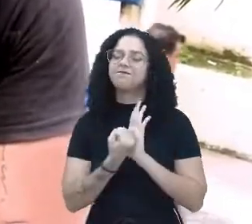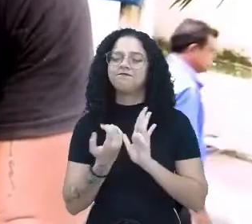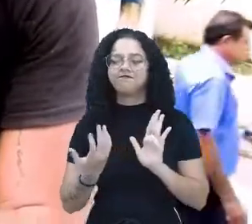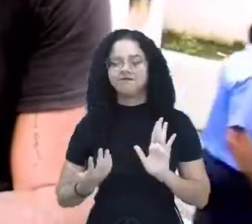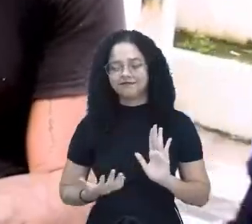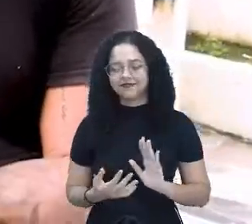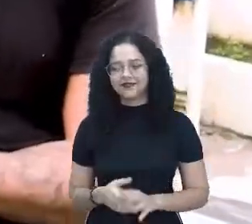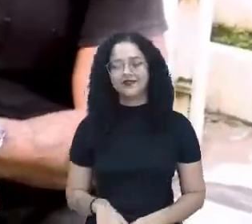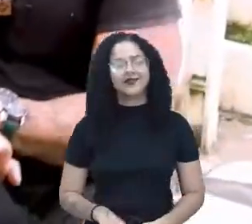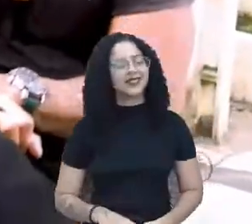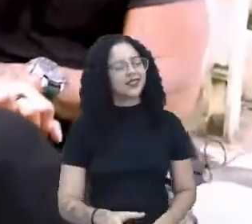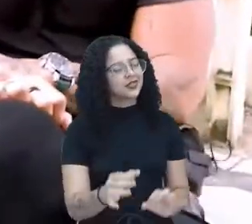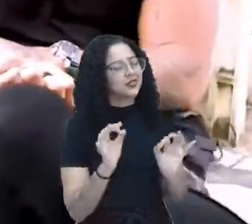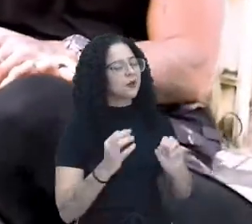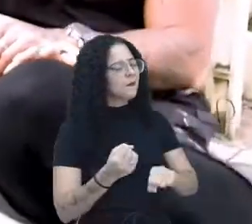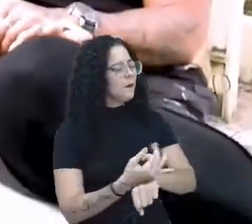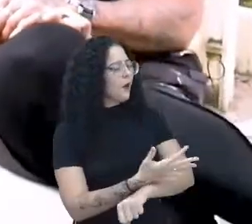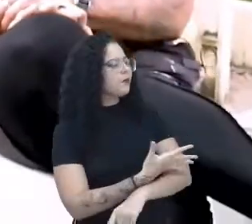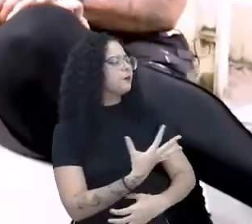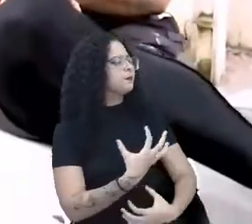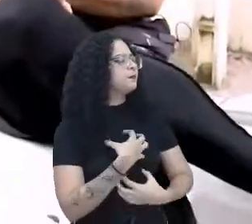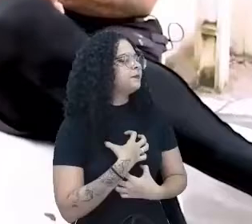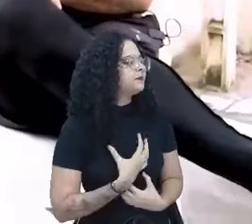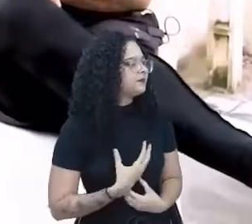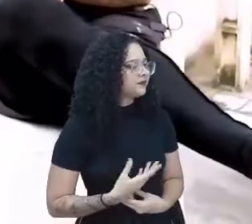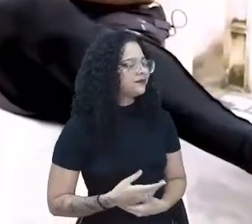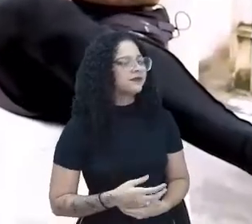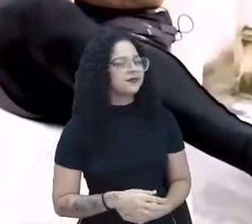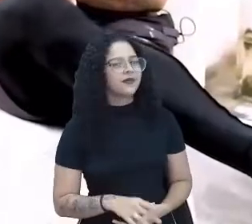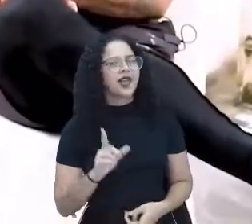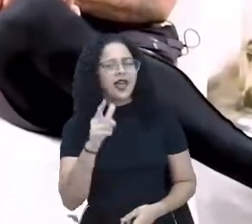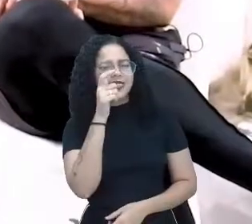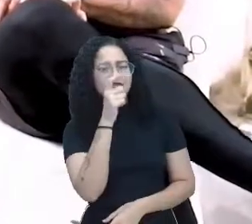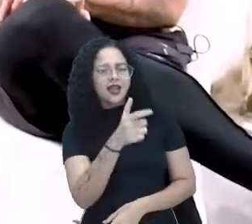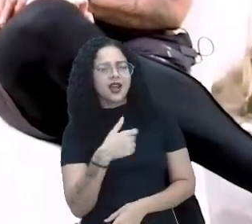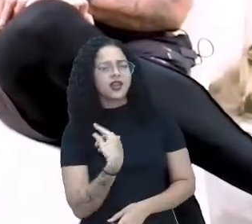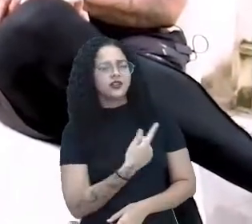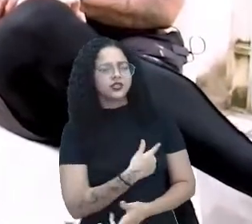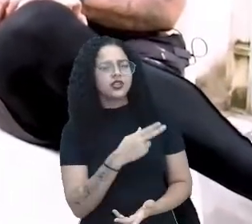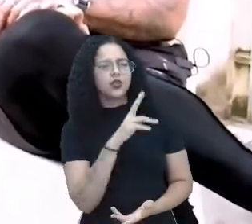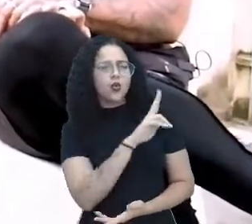Que incrível, né? Emocionante. É até interessante a gente